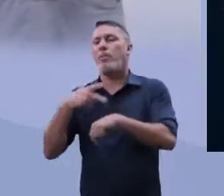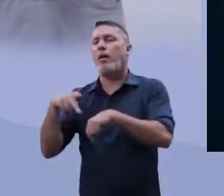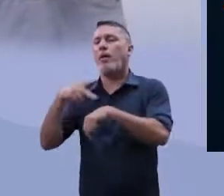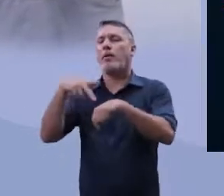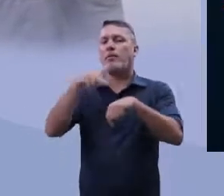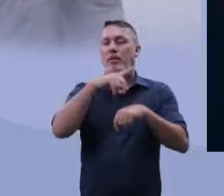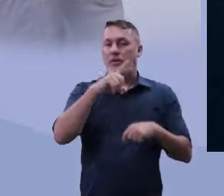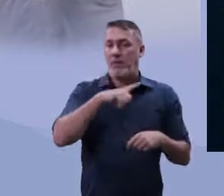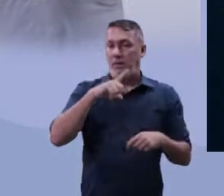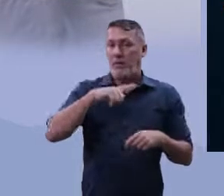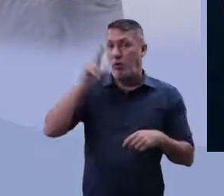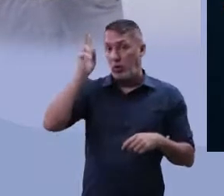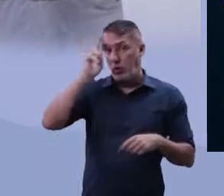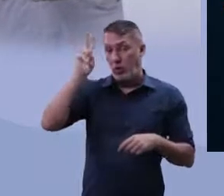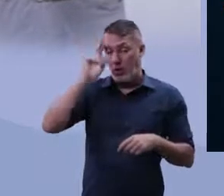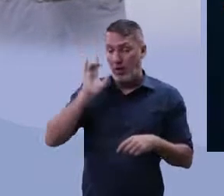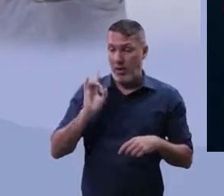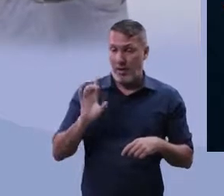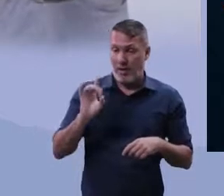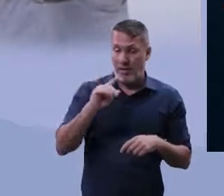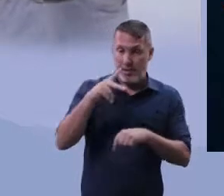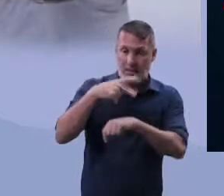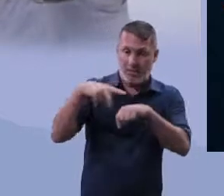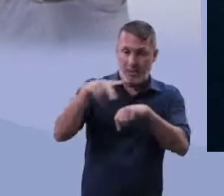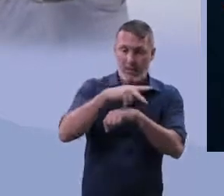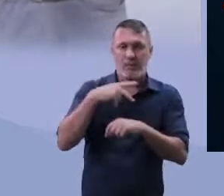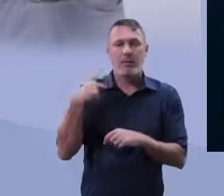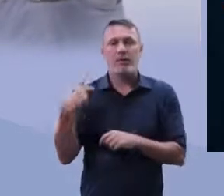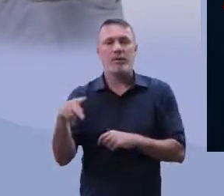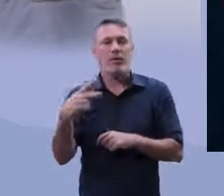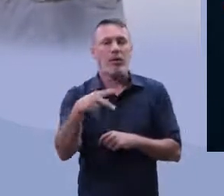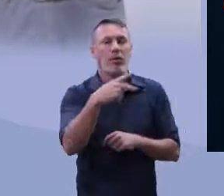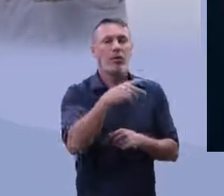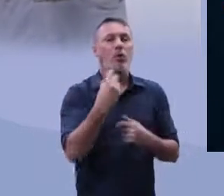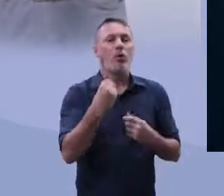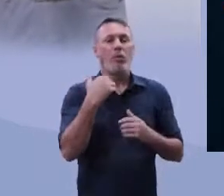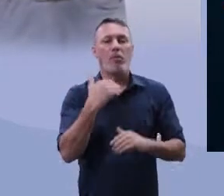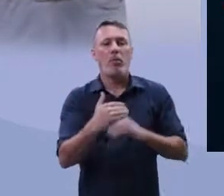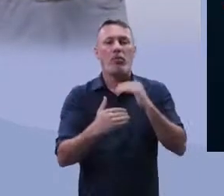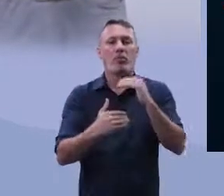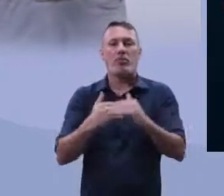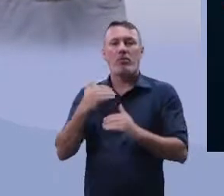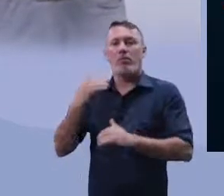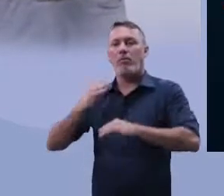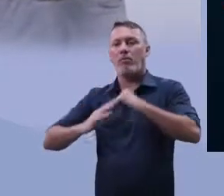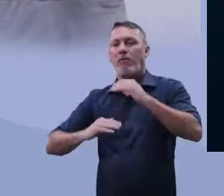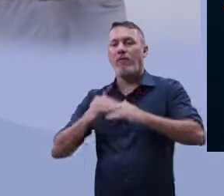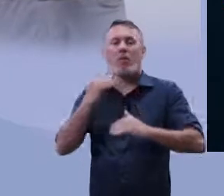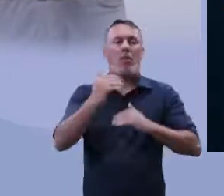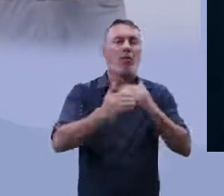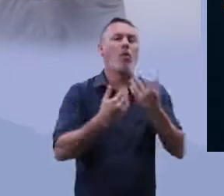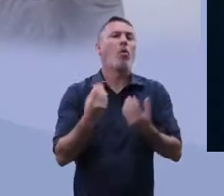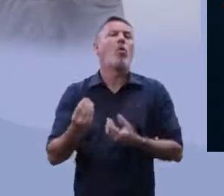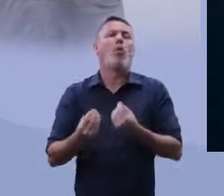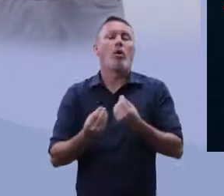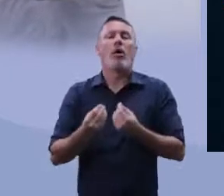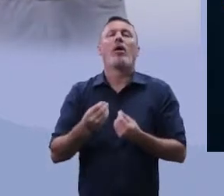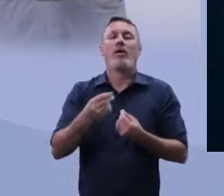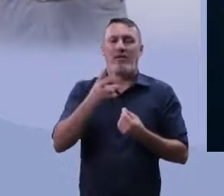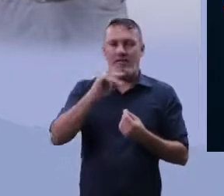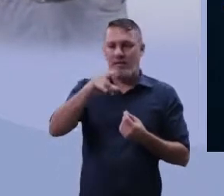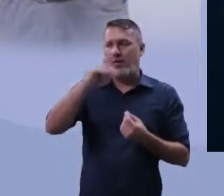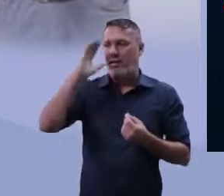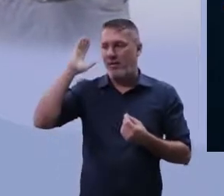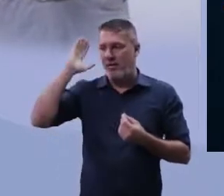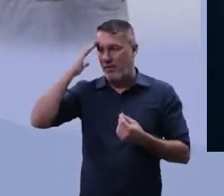que os países, ao longo de sua história, né, foram desenvolvendo seus processos de produção. E aí é a hora que nós vamos